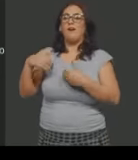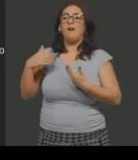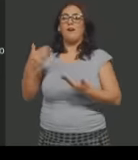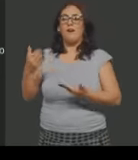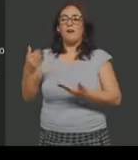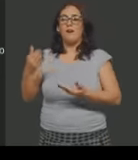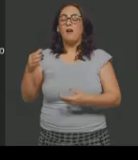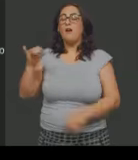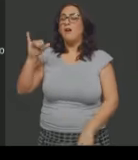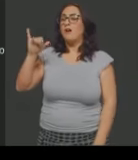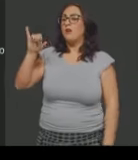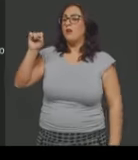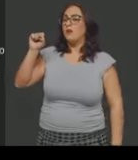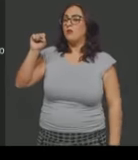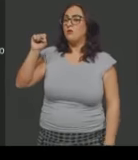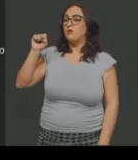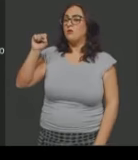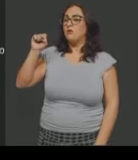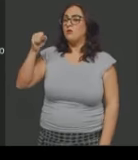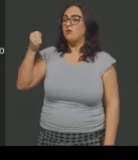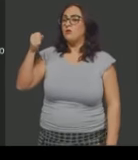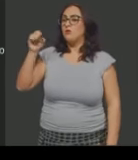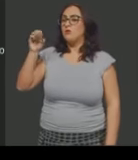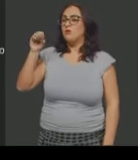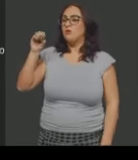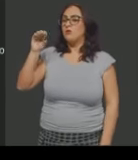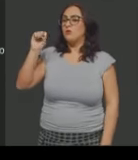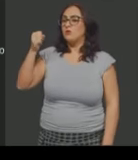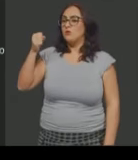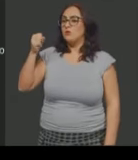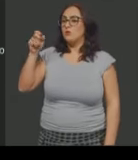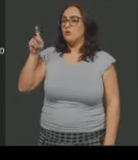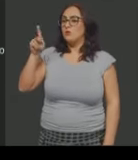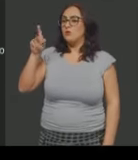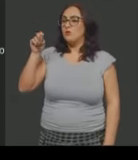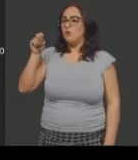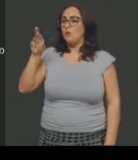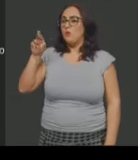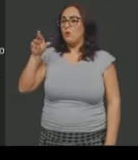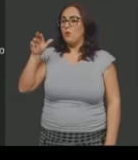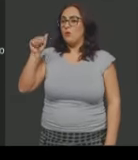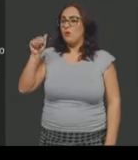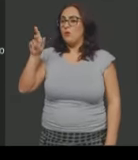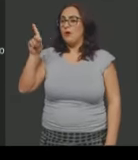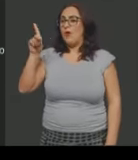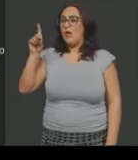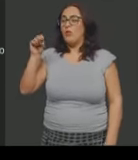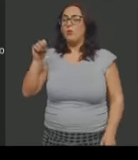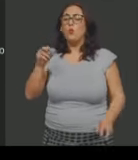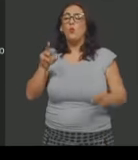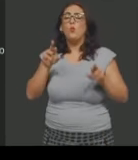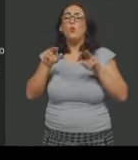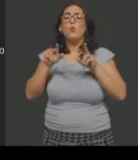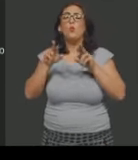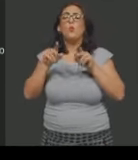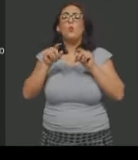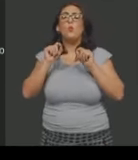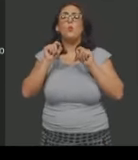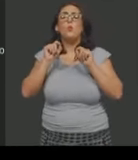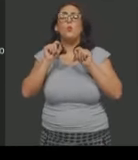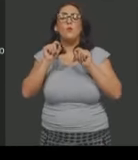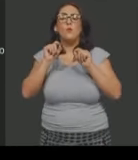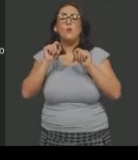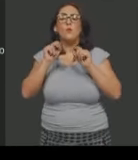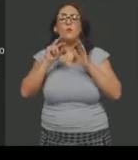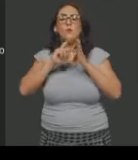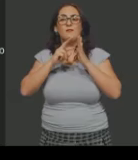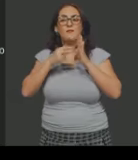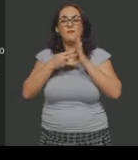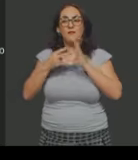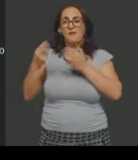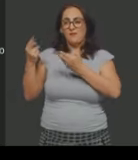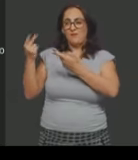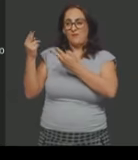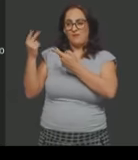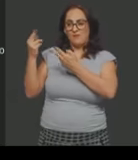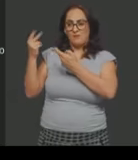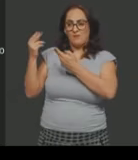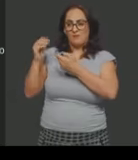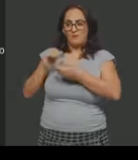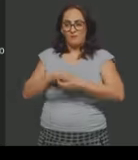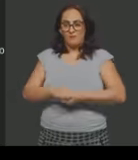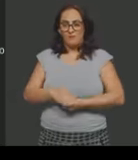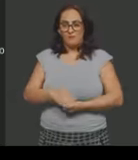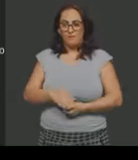isosporado, significa que os bioesporos eles são iguais, ok? As folhas apresentam